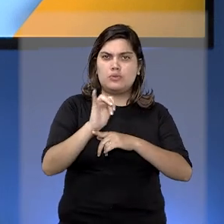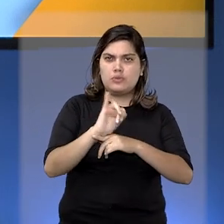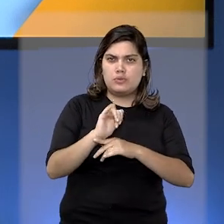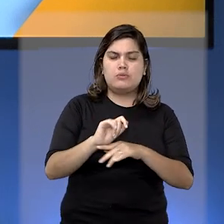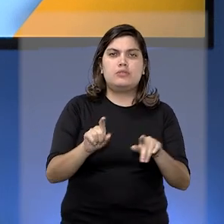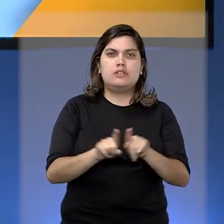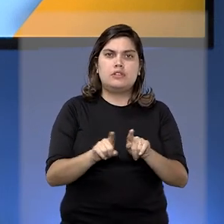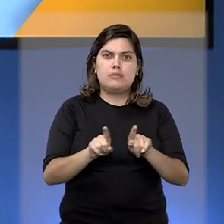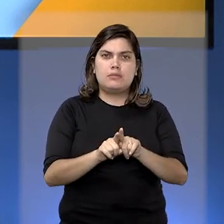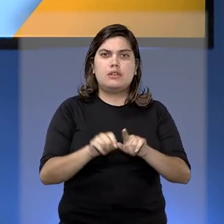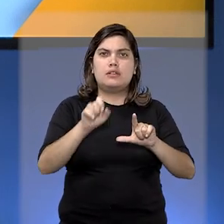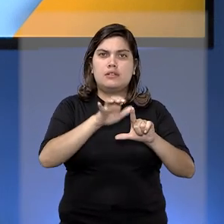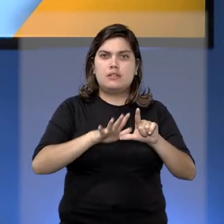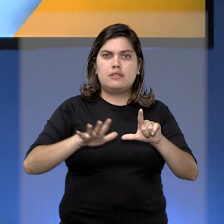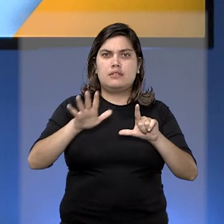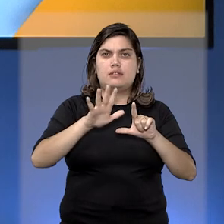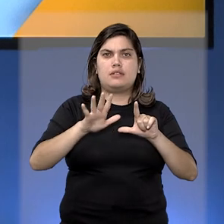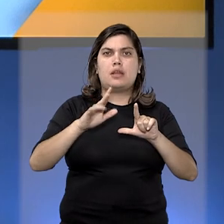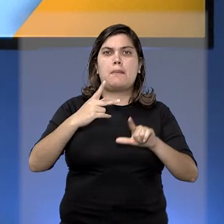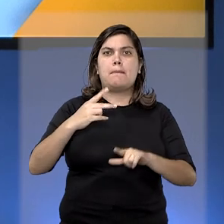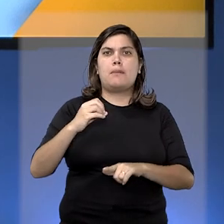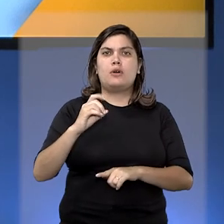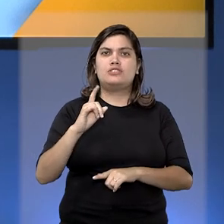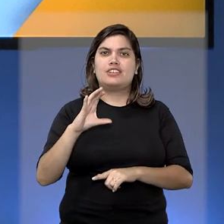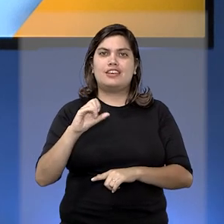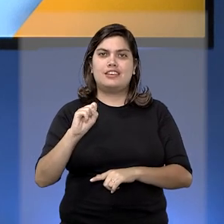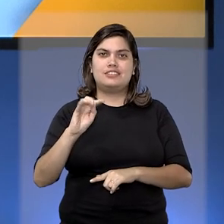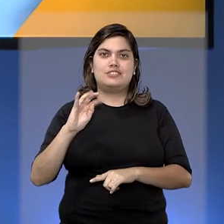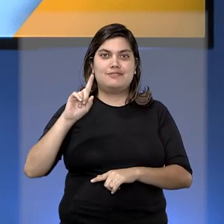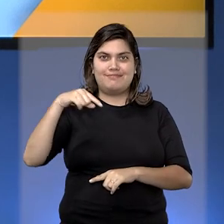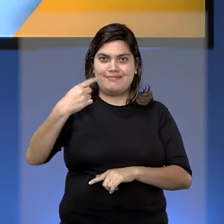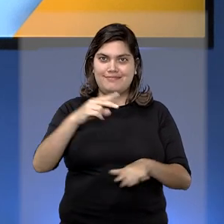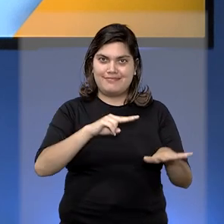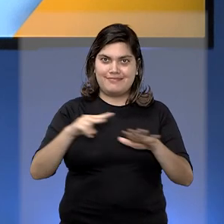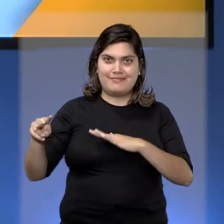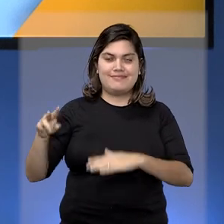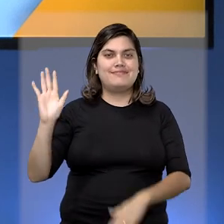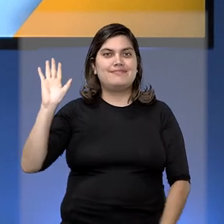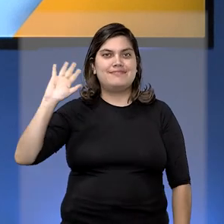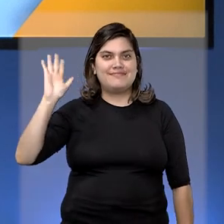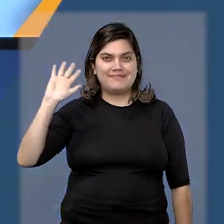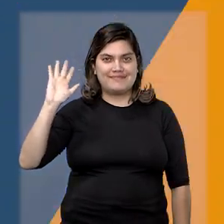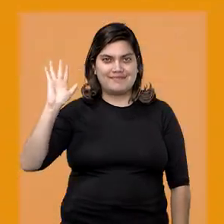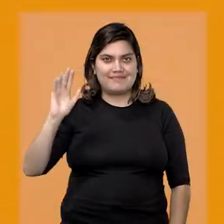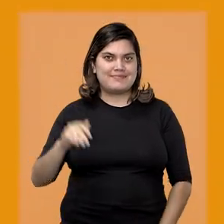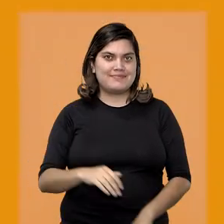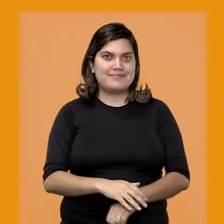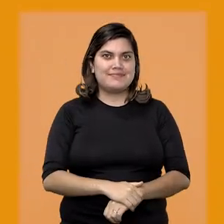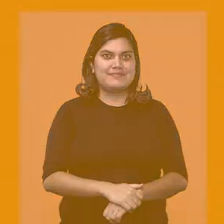no YouTube e nas plataformas de podcast. Até a próxima semana! Tchau, tchau!